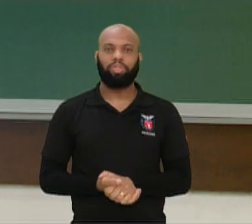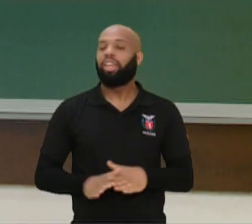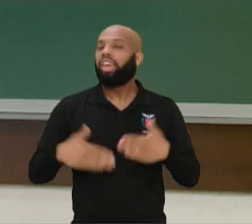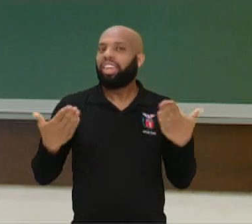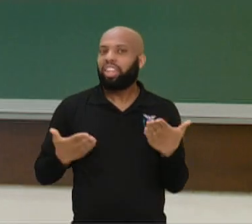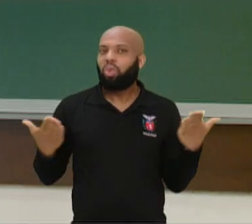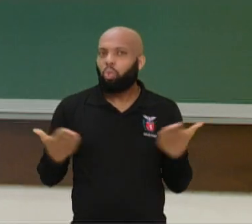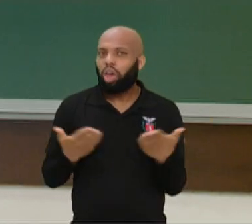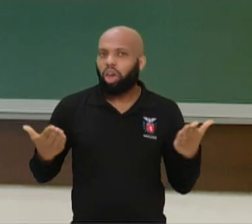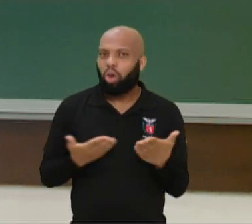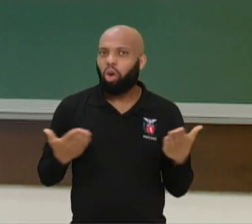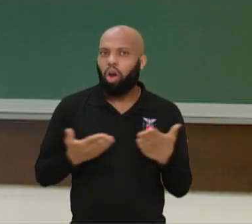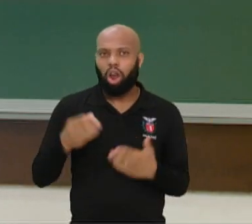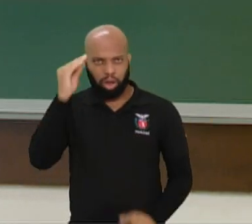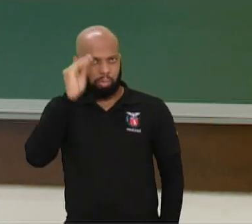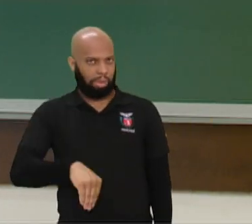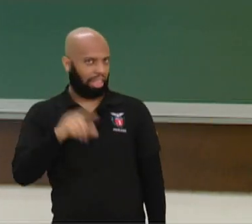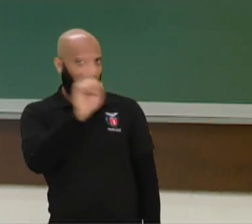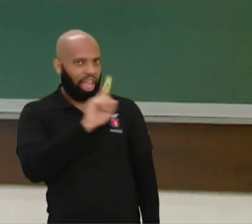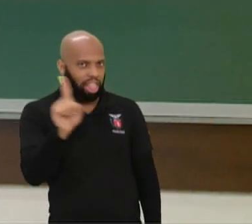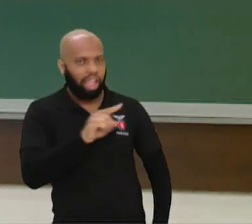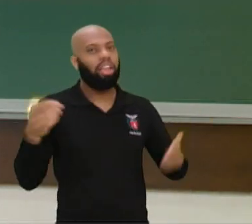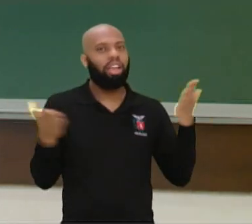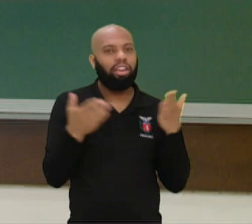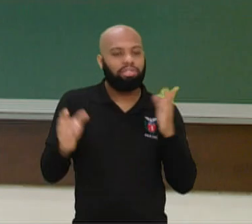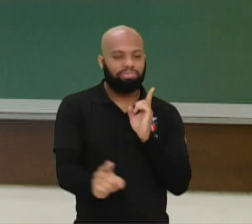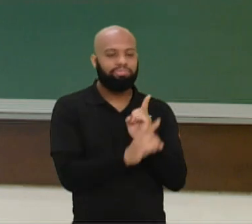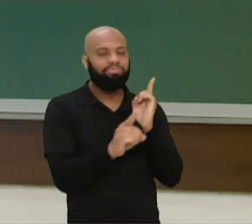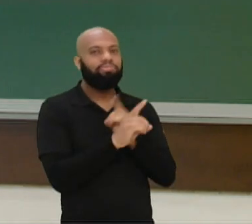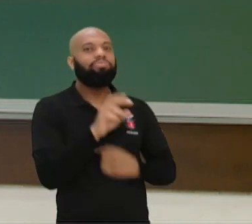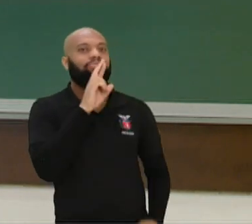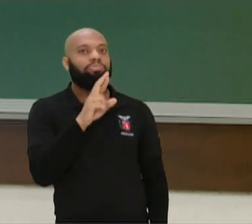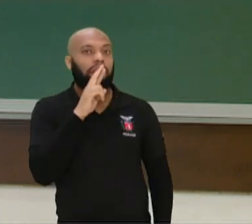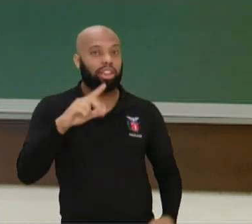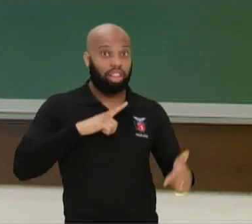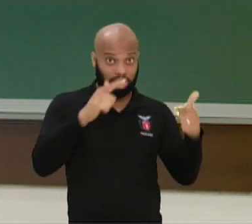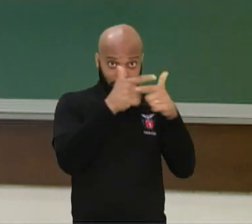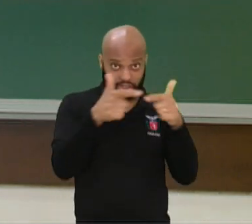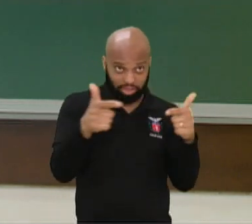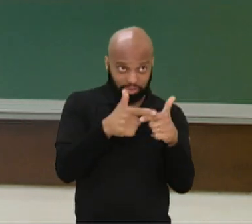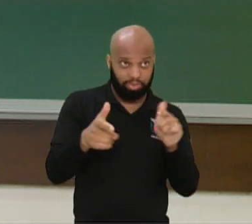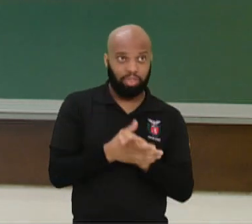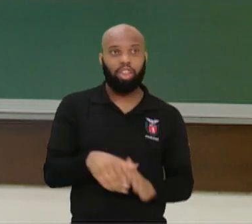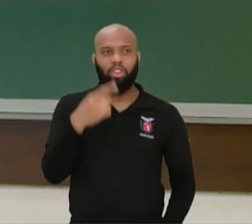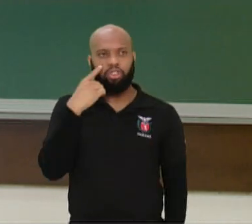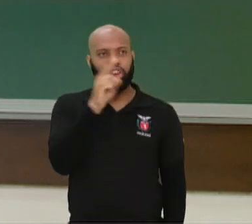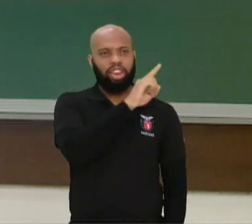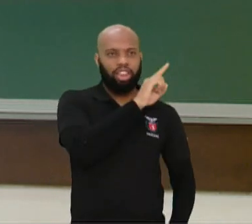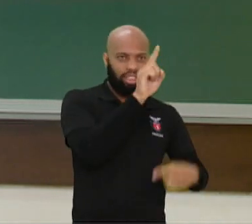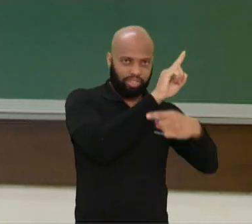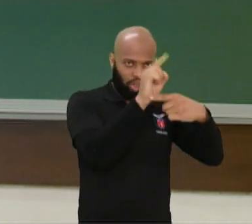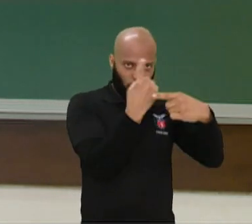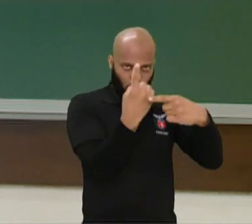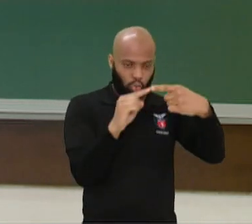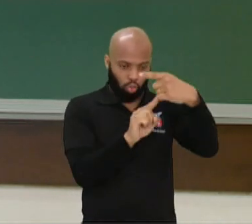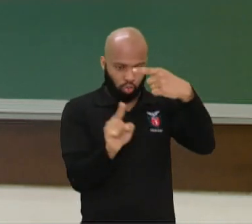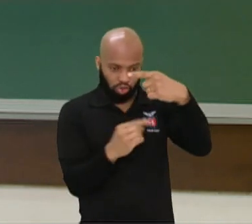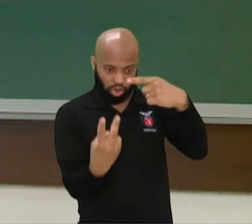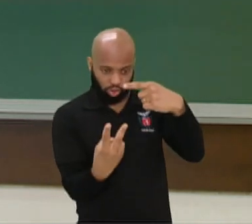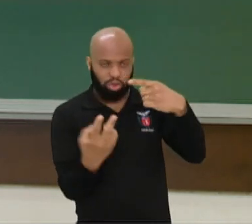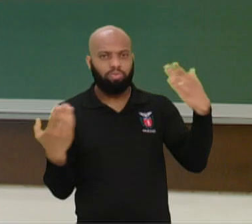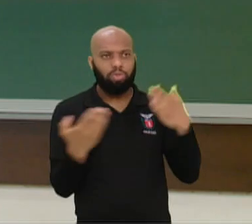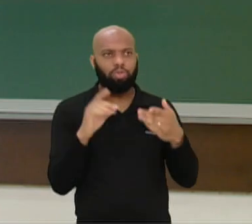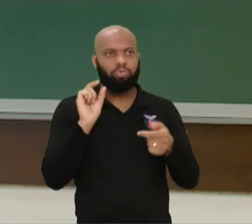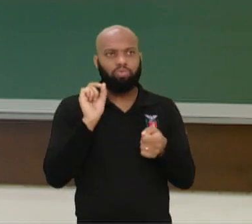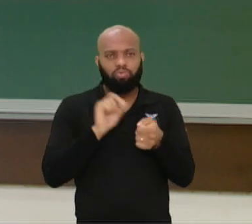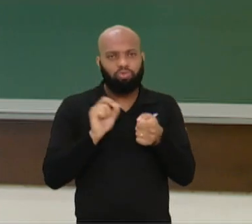Então, vamos lá, turminha, sem preguiça de ser feliz, vamos efetuar essa divisão. Então, Z1 dividido por Z2, eu vou repetir aqui